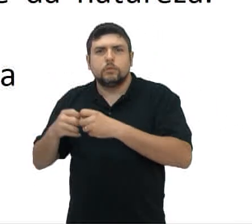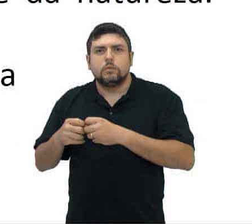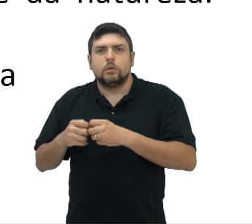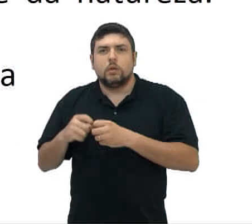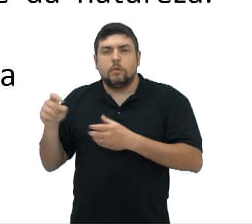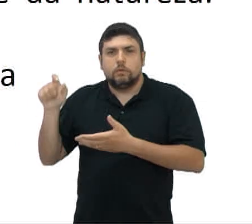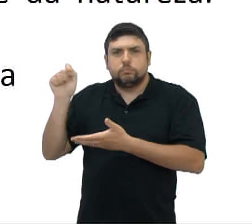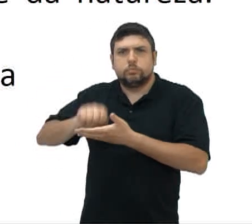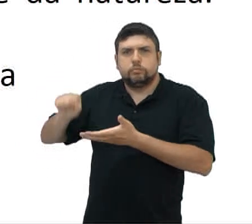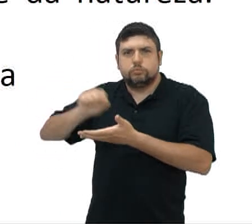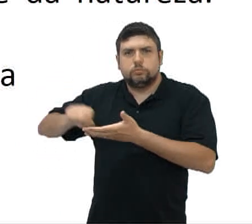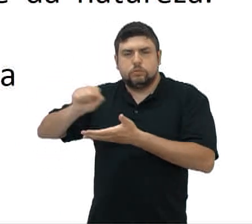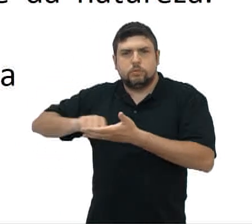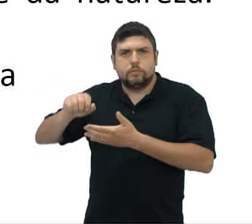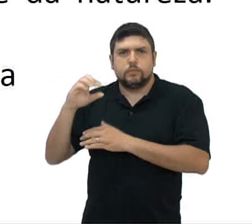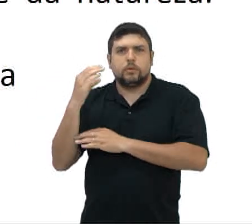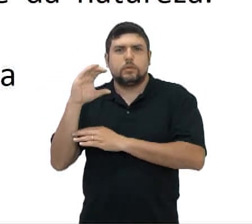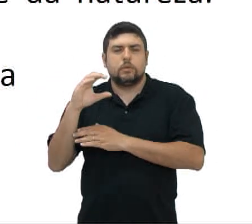moderna. Para Francis,